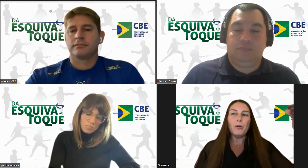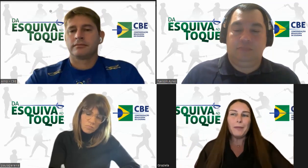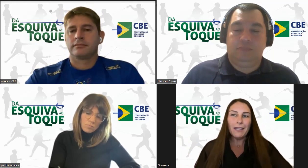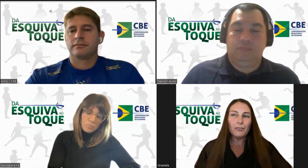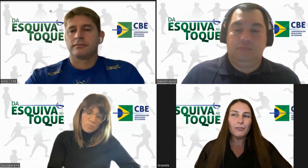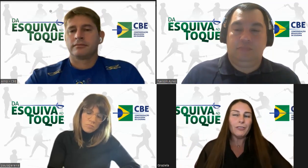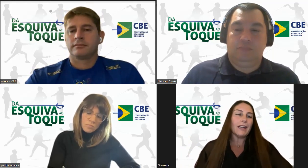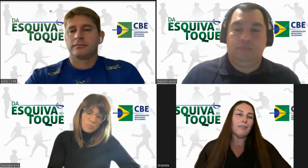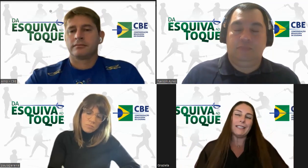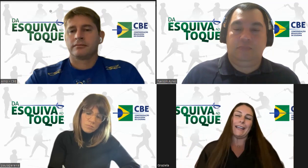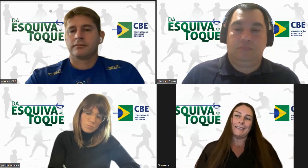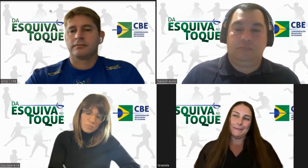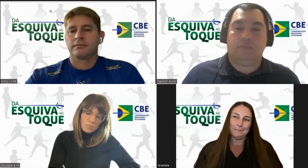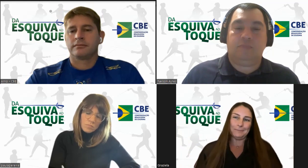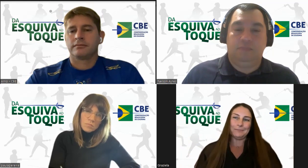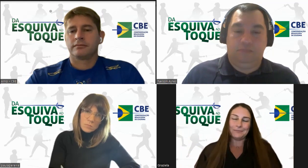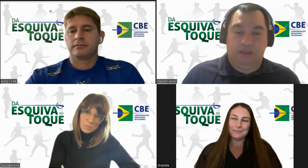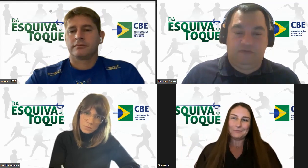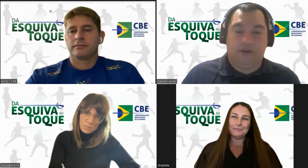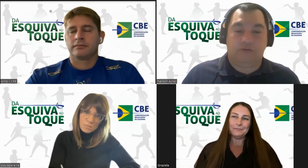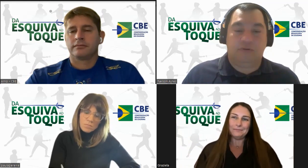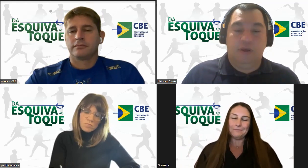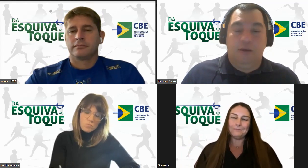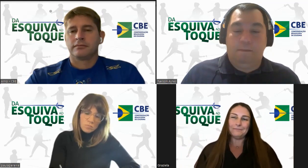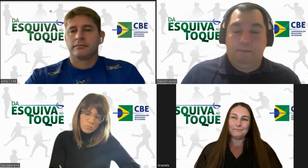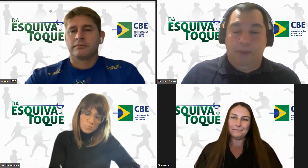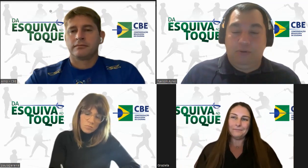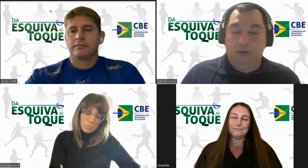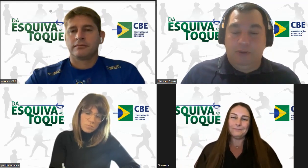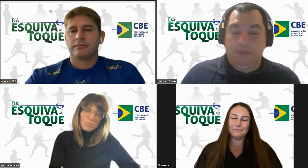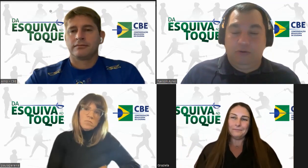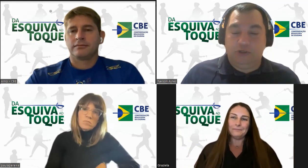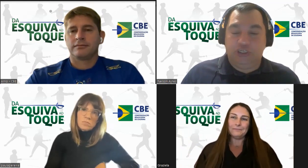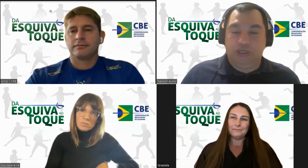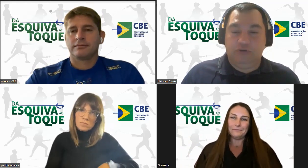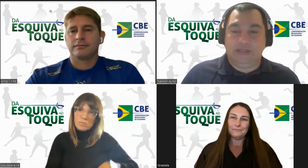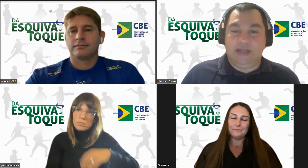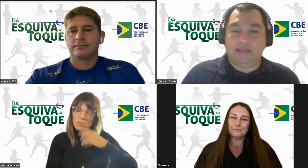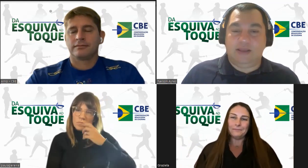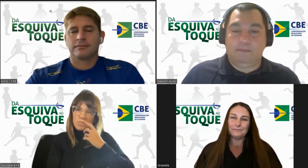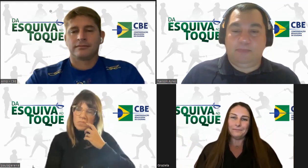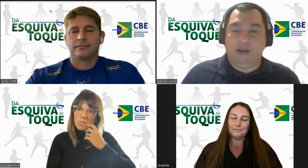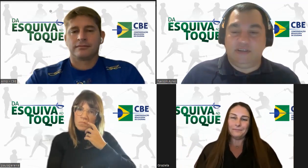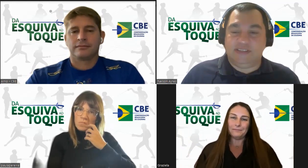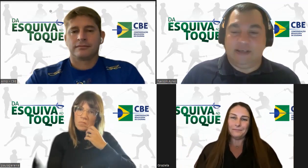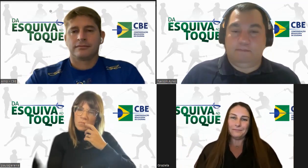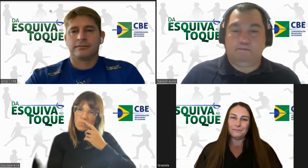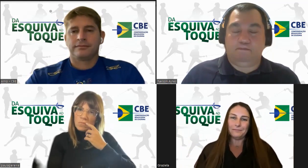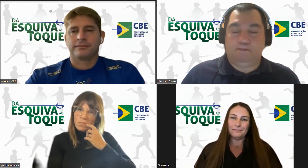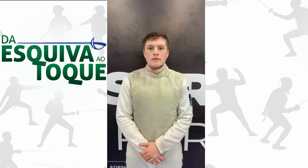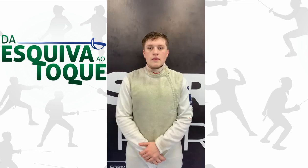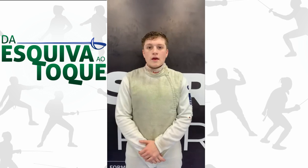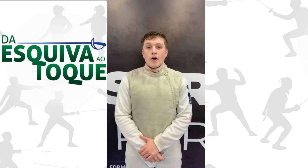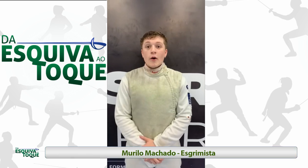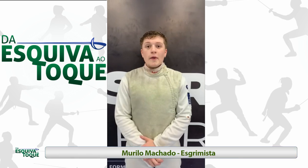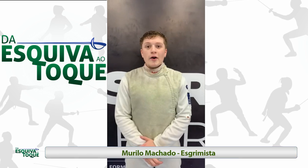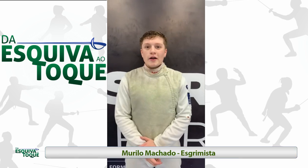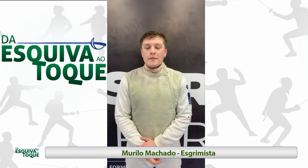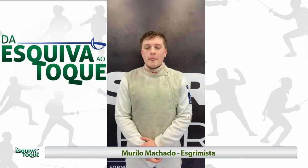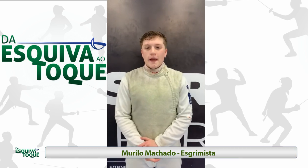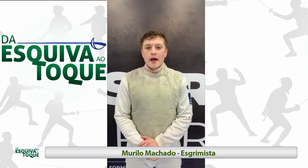ao momento e ao atleta perfeito Paula uma perguntinha de um atleta para você